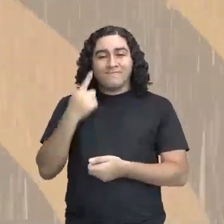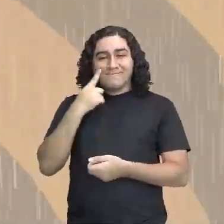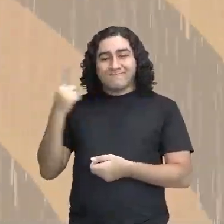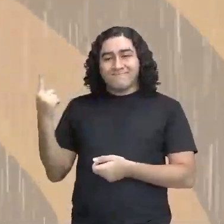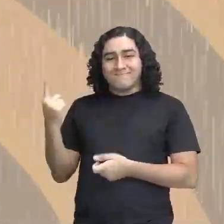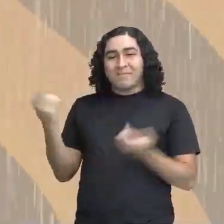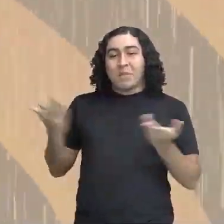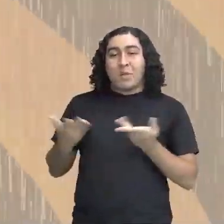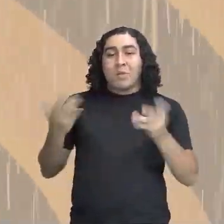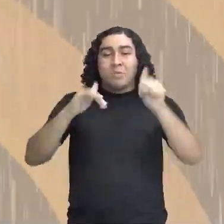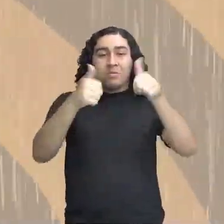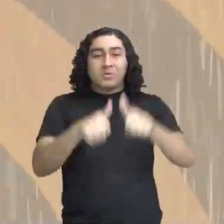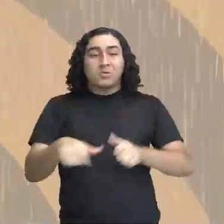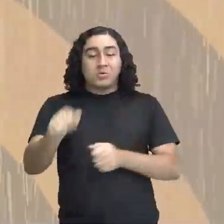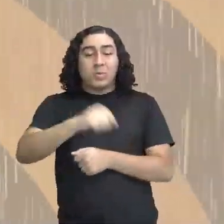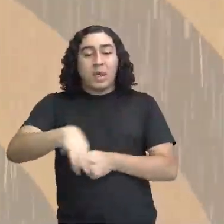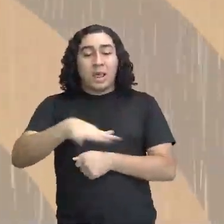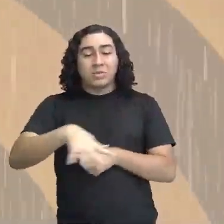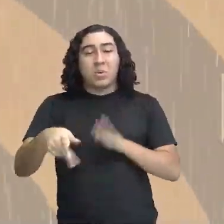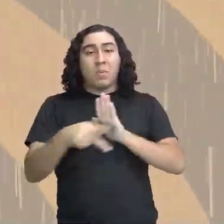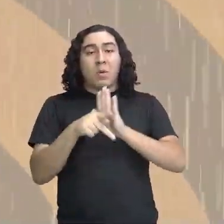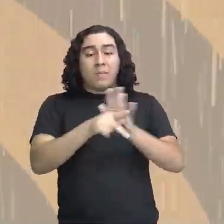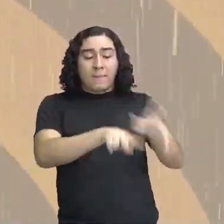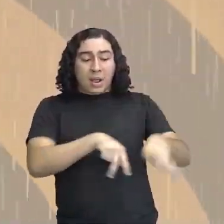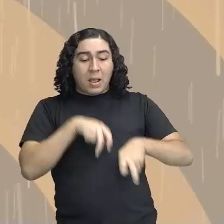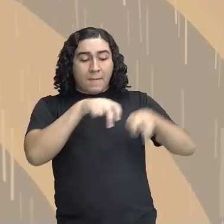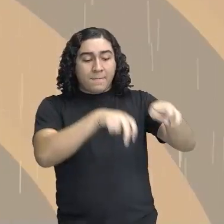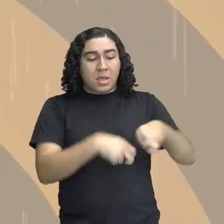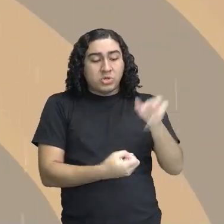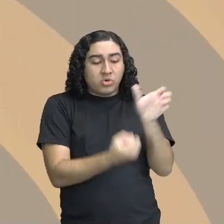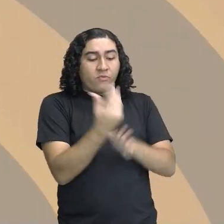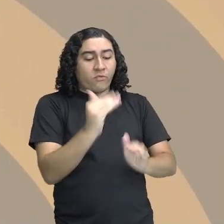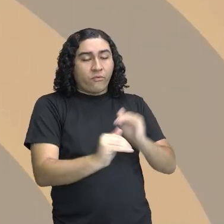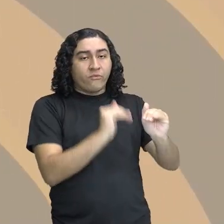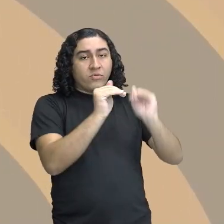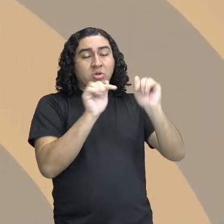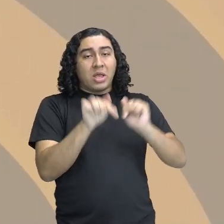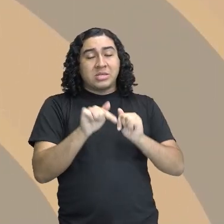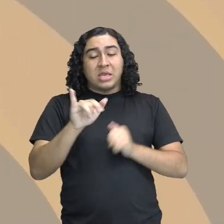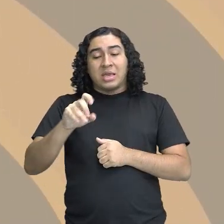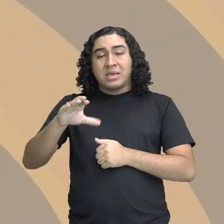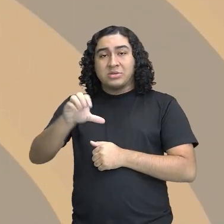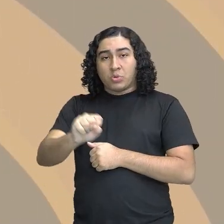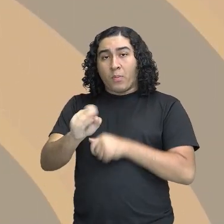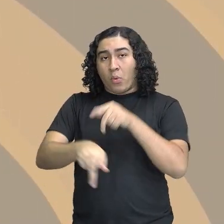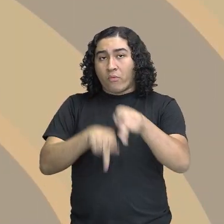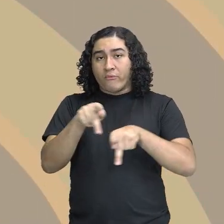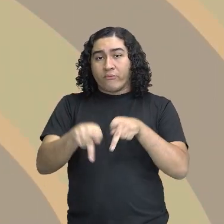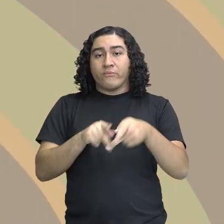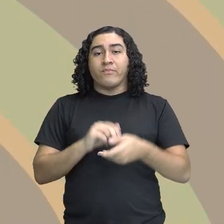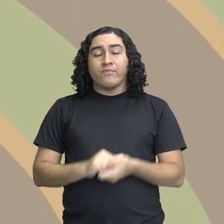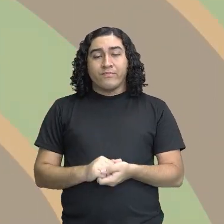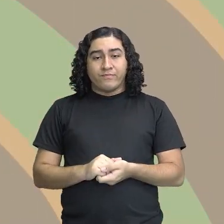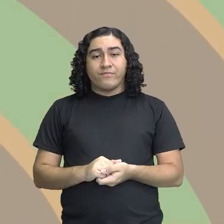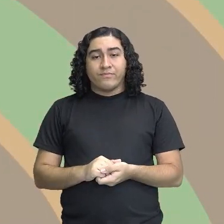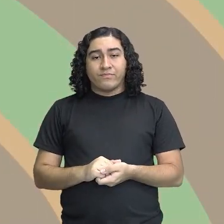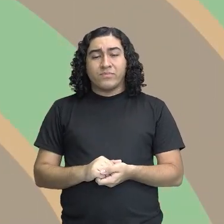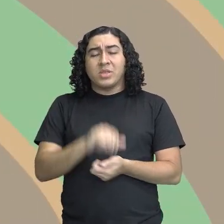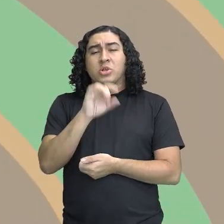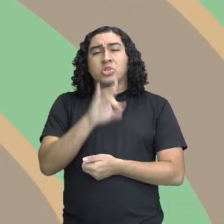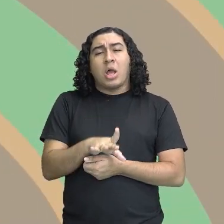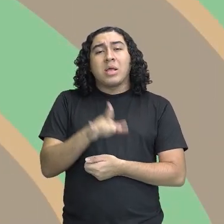está analisando agora os terraços agrícolas que foram desenvolvidos pelos incas. Só para a gente ter aqui, trazer um